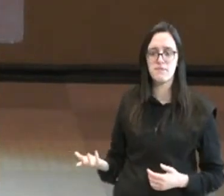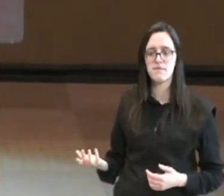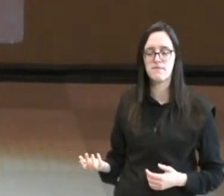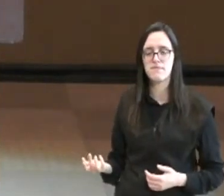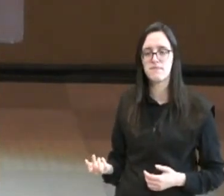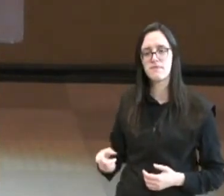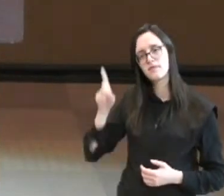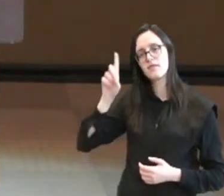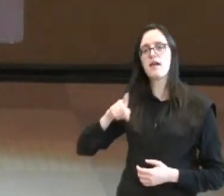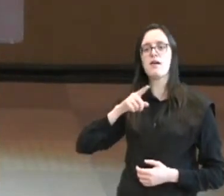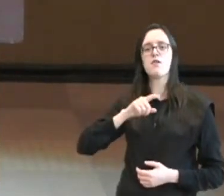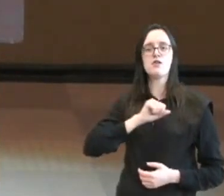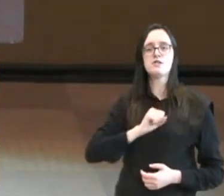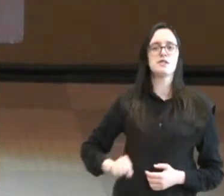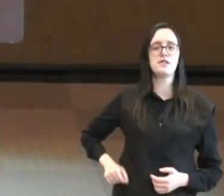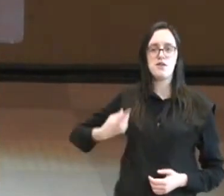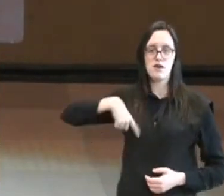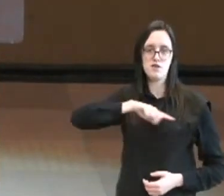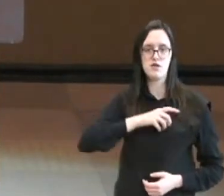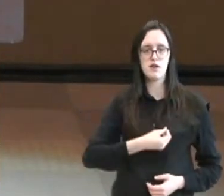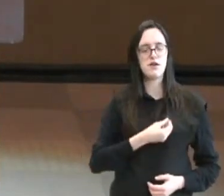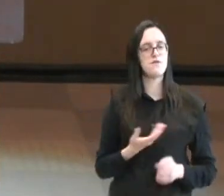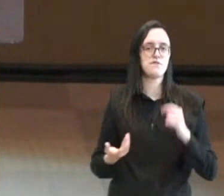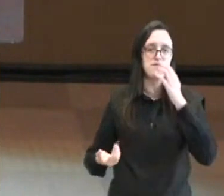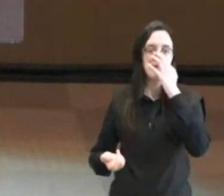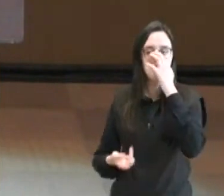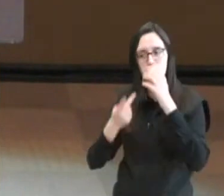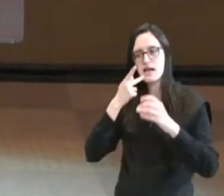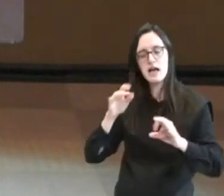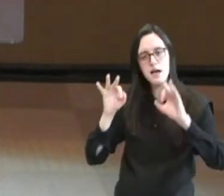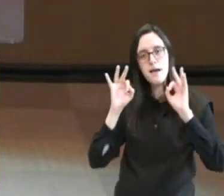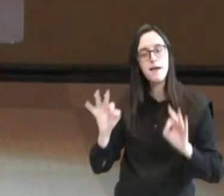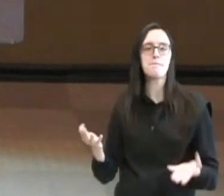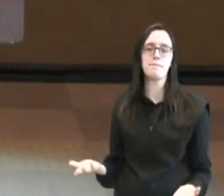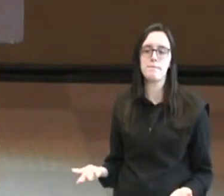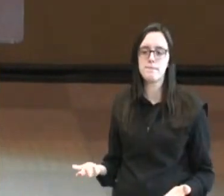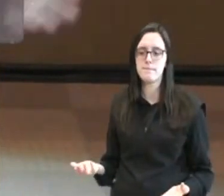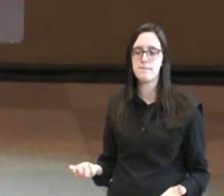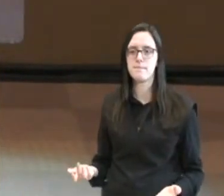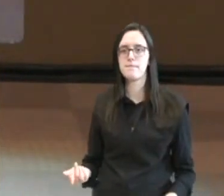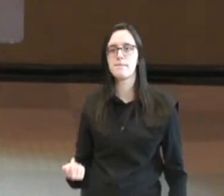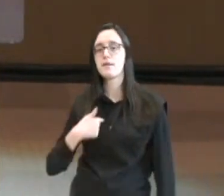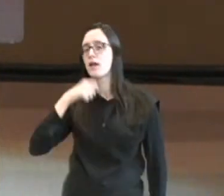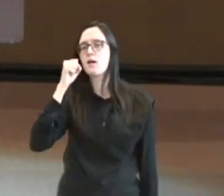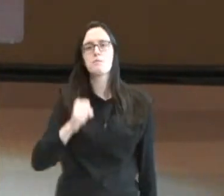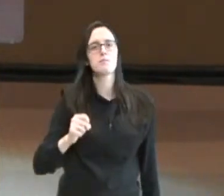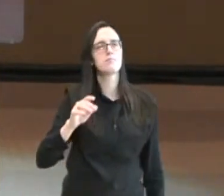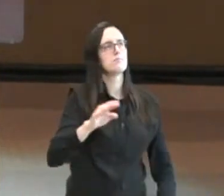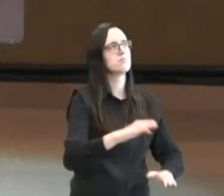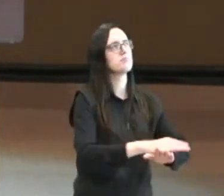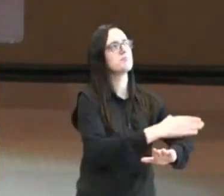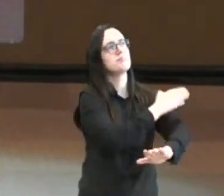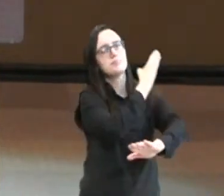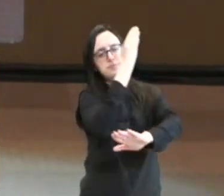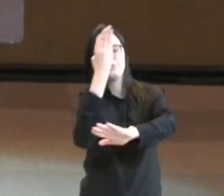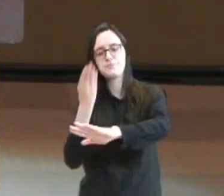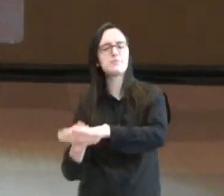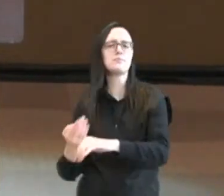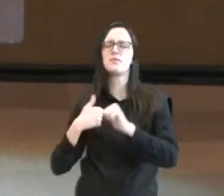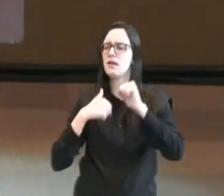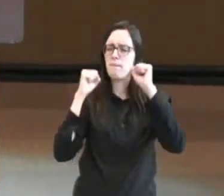nossa vida, irmãos. Falar com autoridade. Eu passaria aqui, irmãos, o resto do dia falando